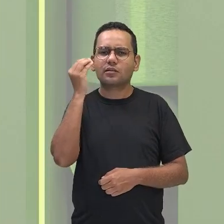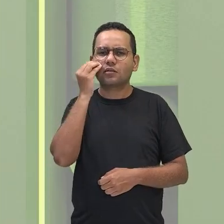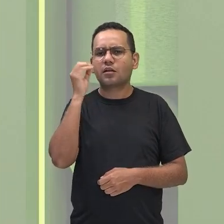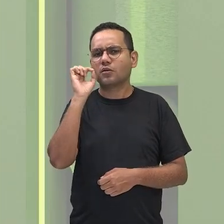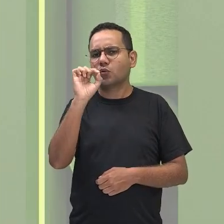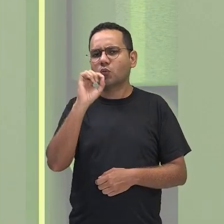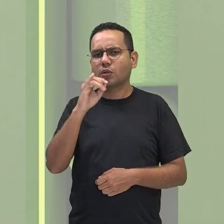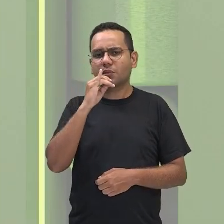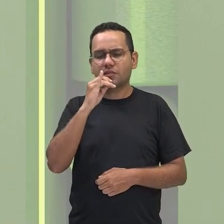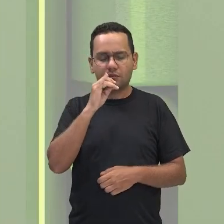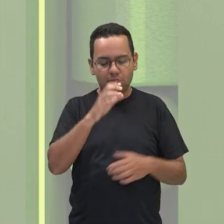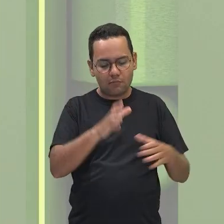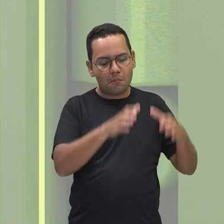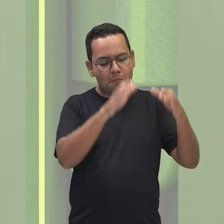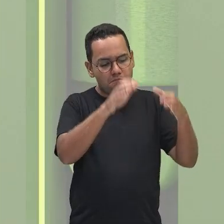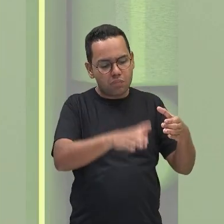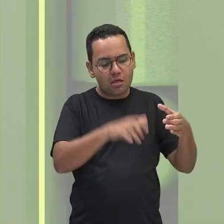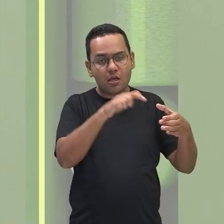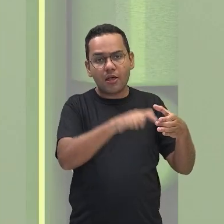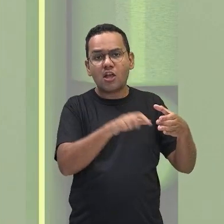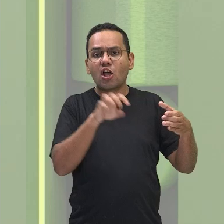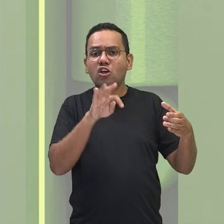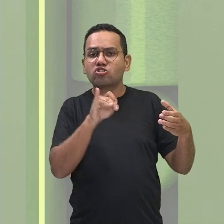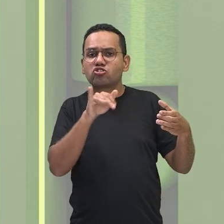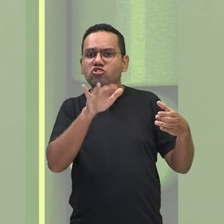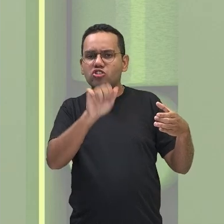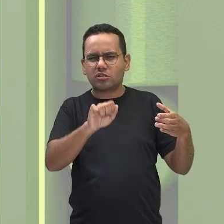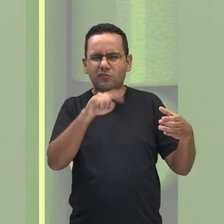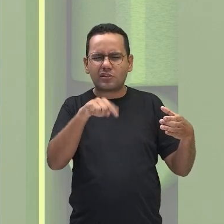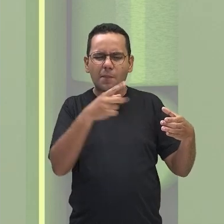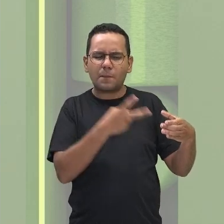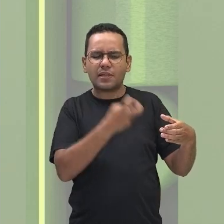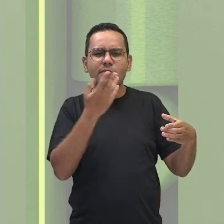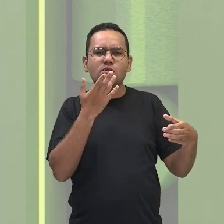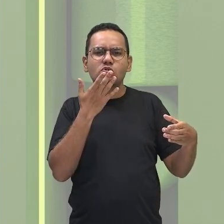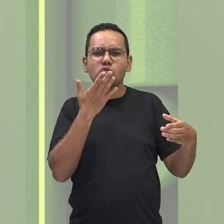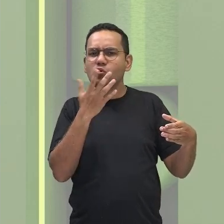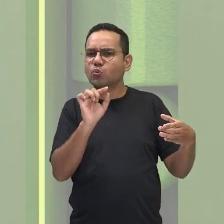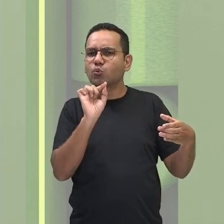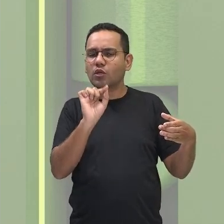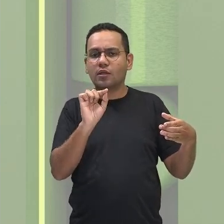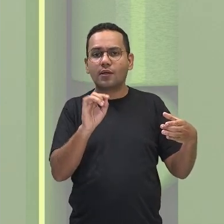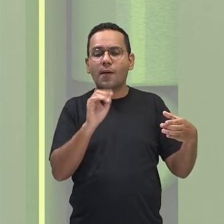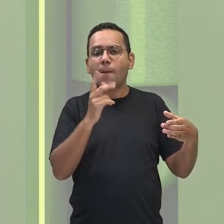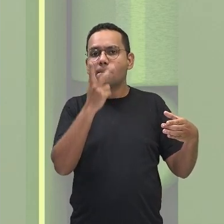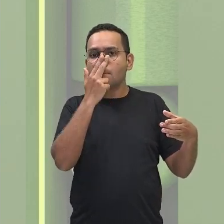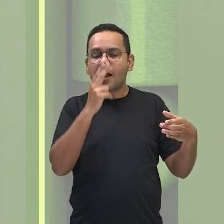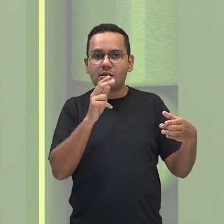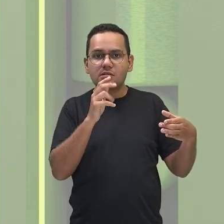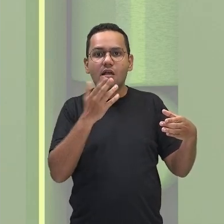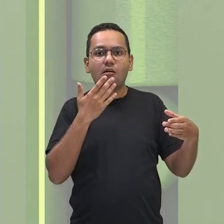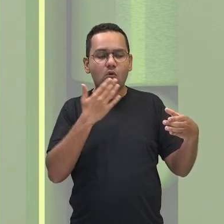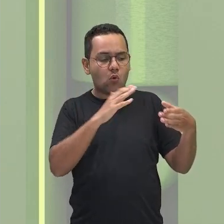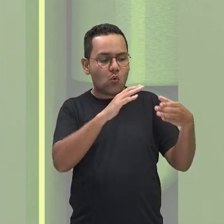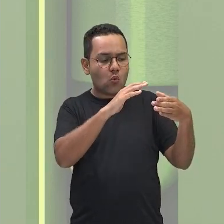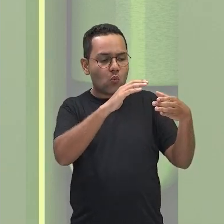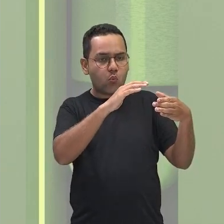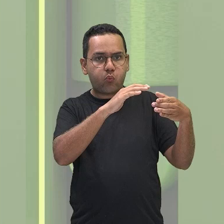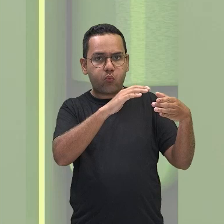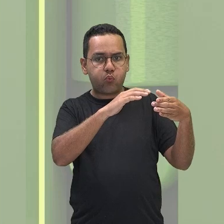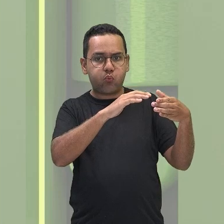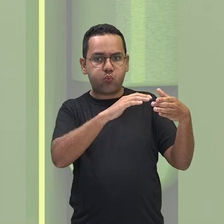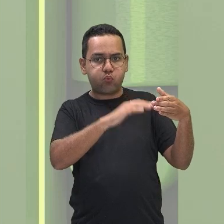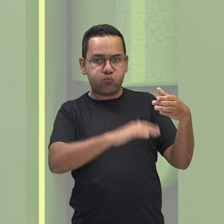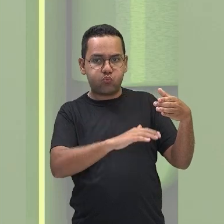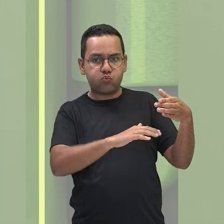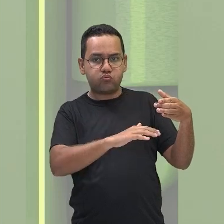guardado. O que acontece com o pigmento da tinta? Ele desce, ele fica na parte de baixo do balde ou, né, da